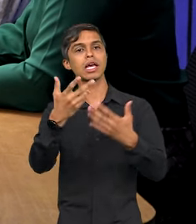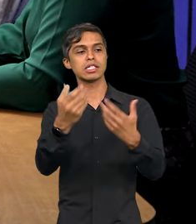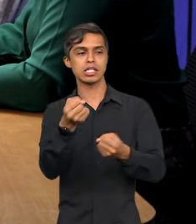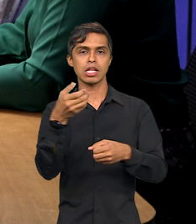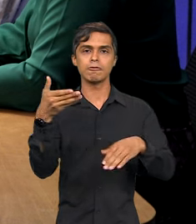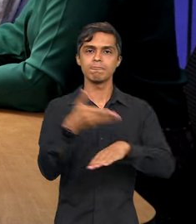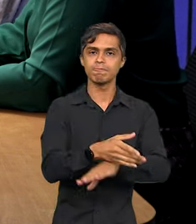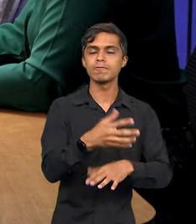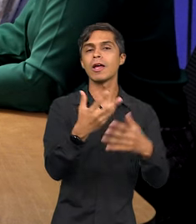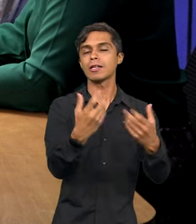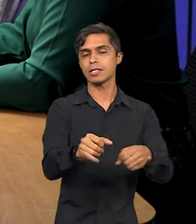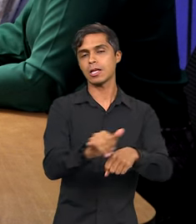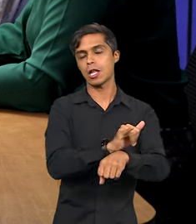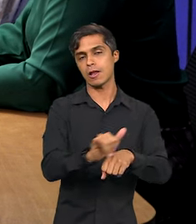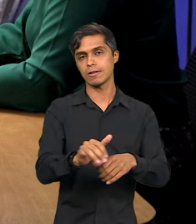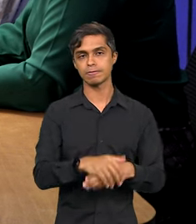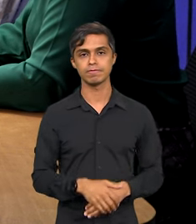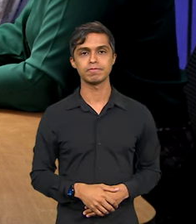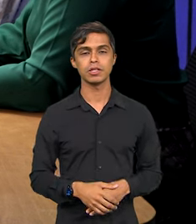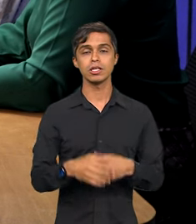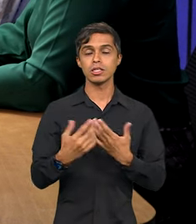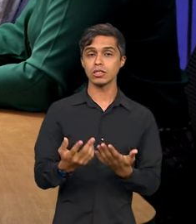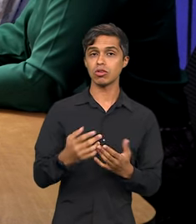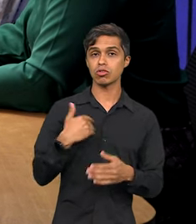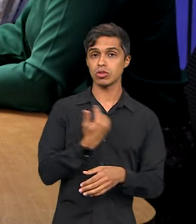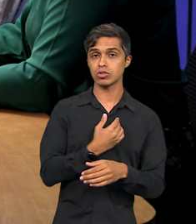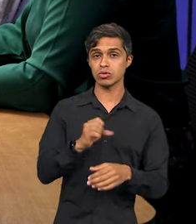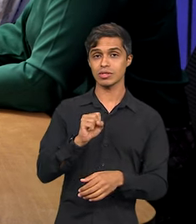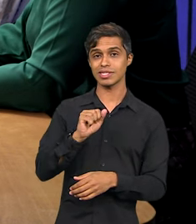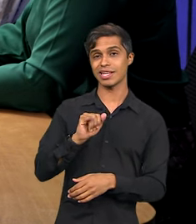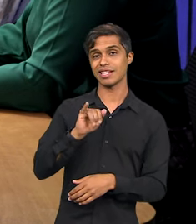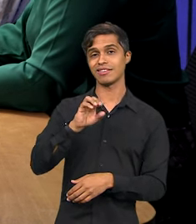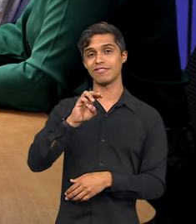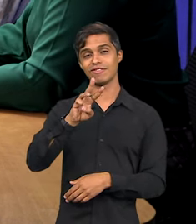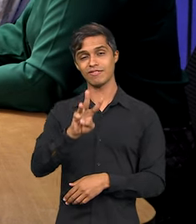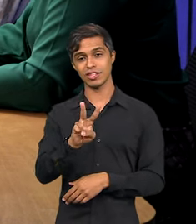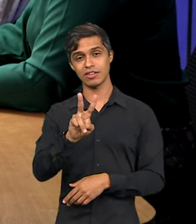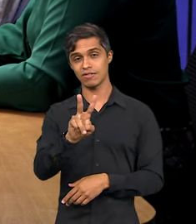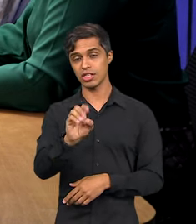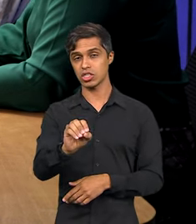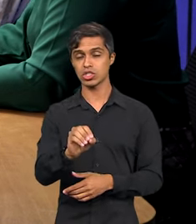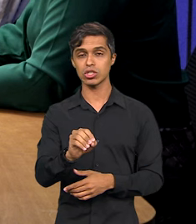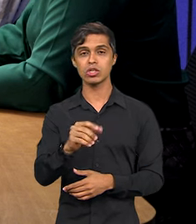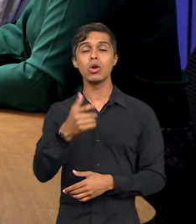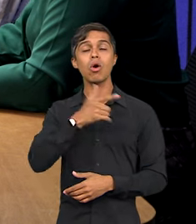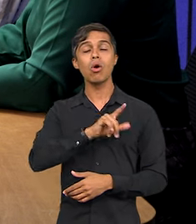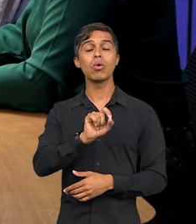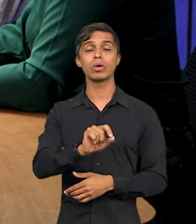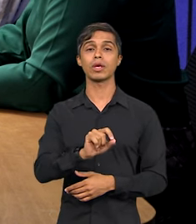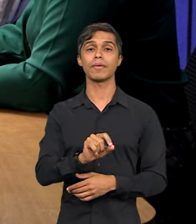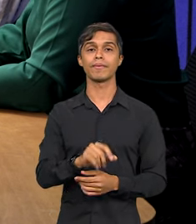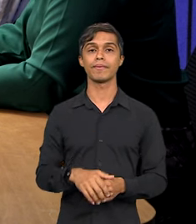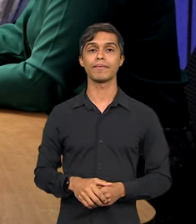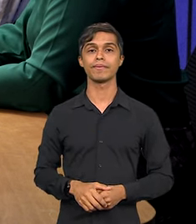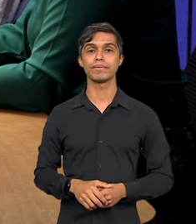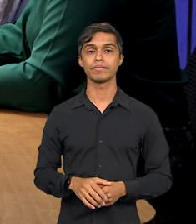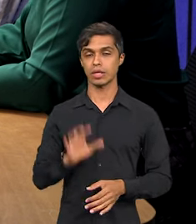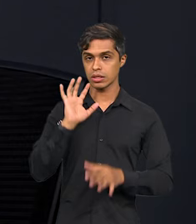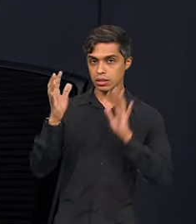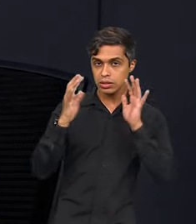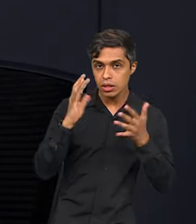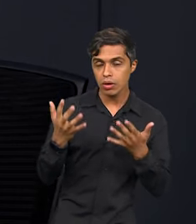pra segunda recomendação do do sa20 que é que essas que que a tomada de decisão